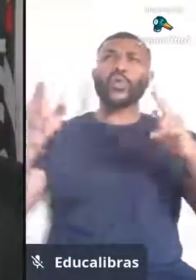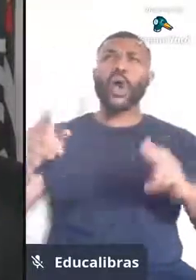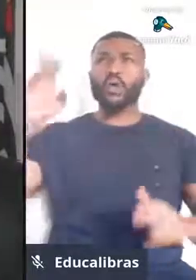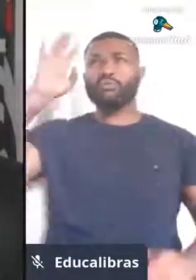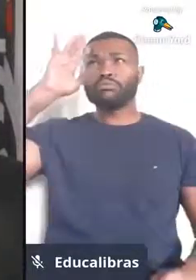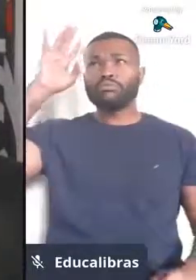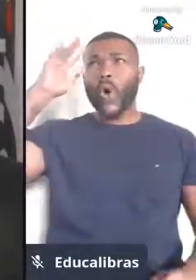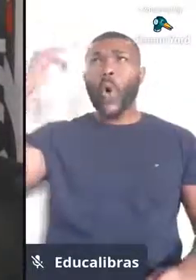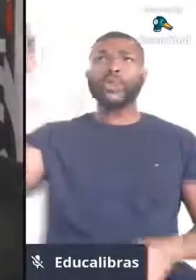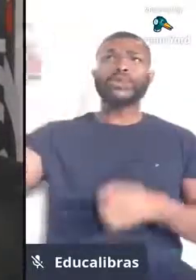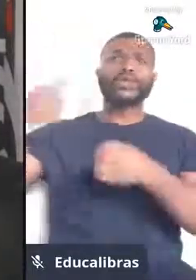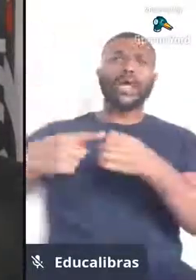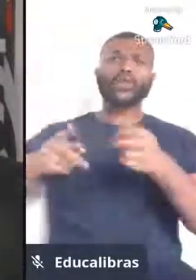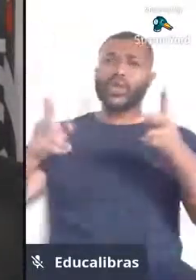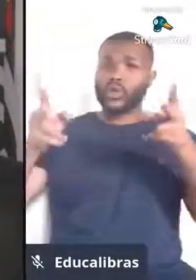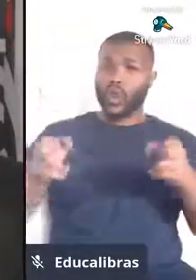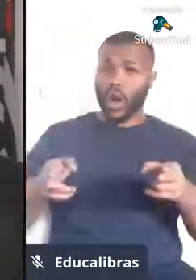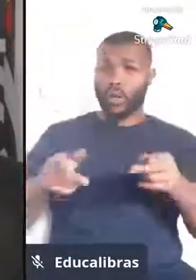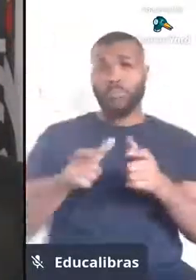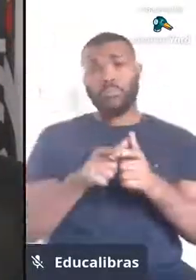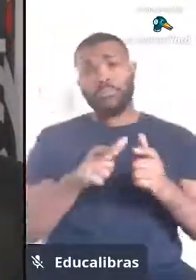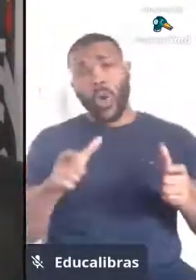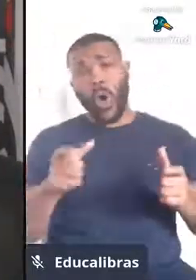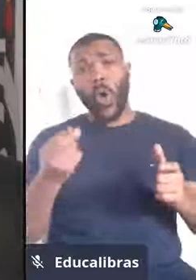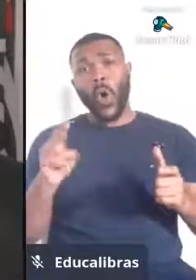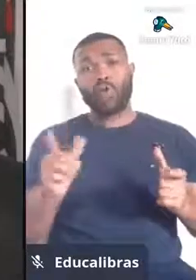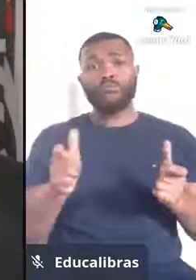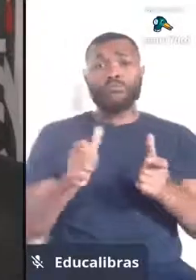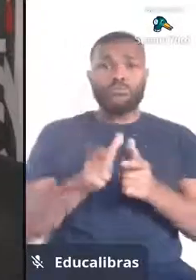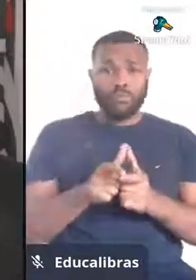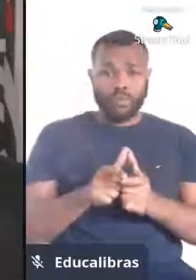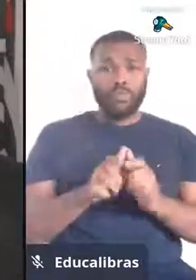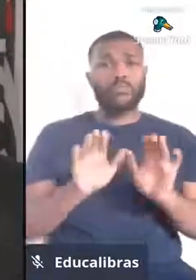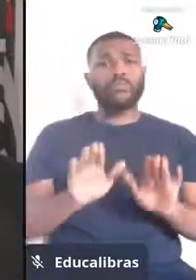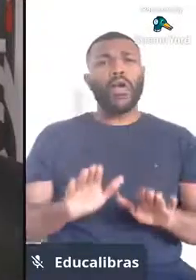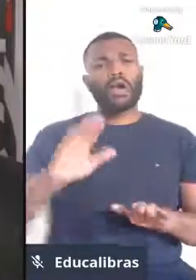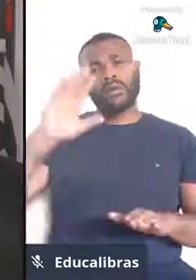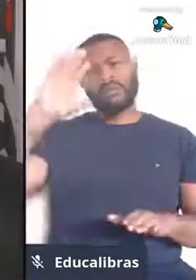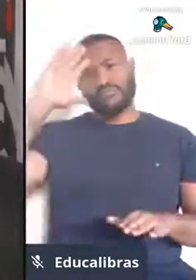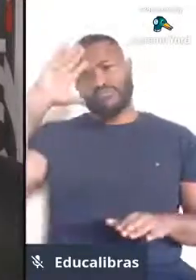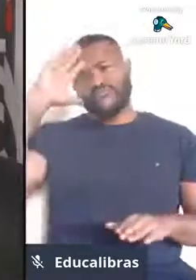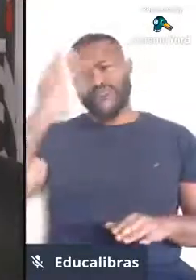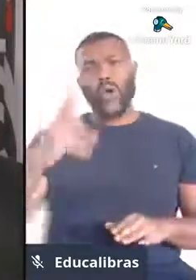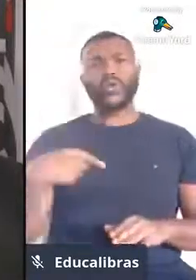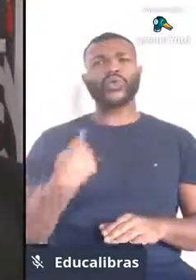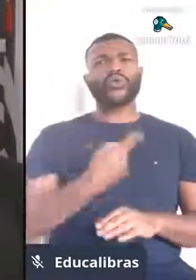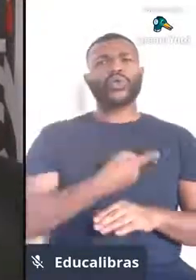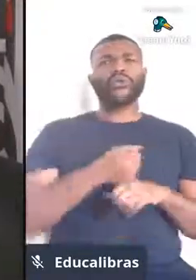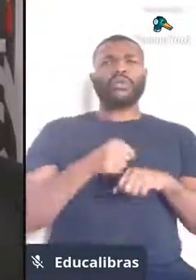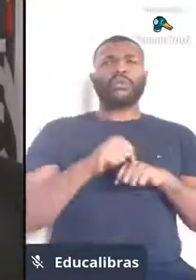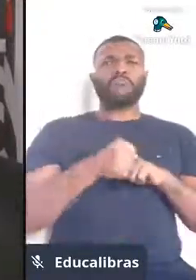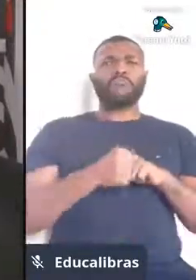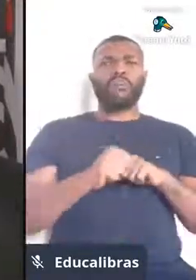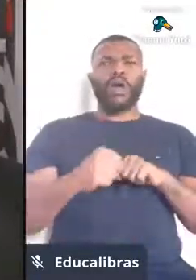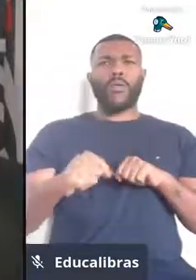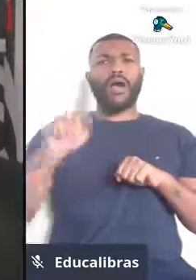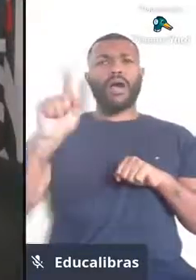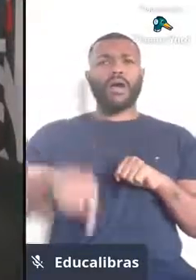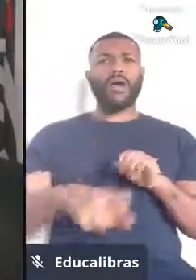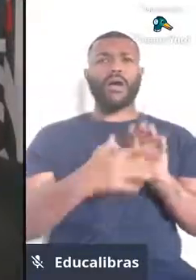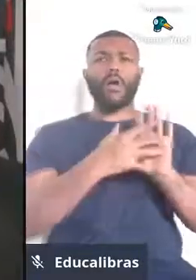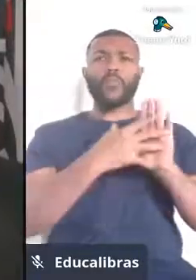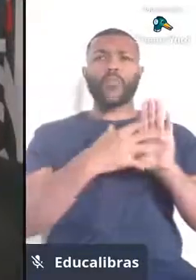em maior ou menor escala. E aí, as nossas soluções todas são grandes, as nossas soluções todas são exemplo de ação no